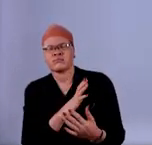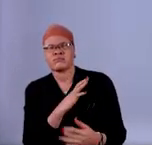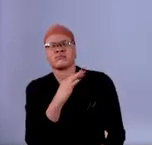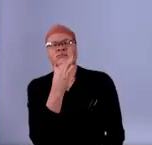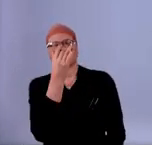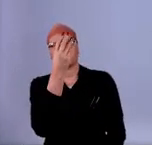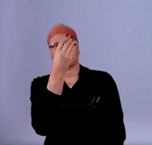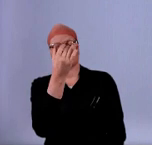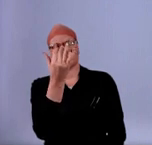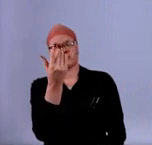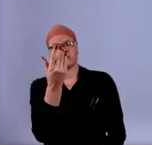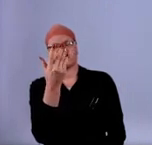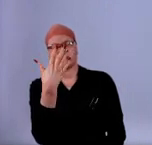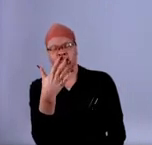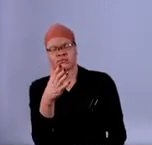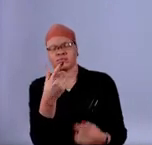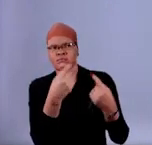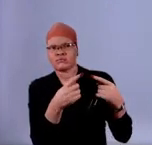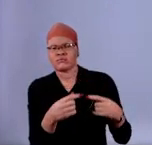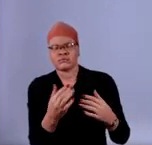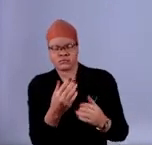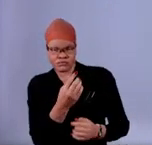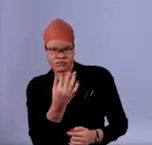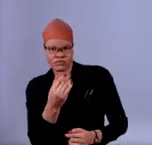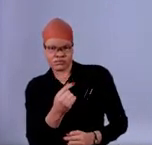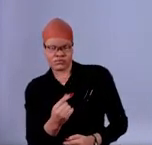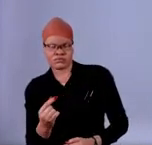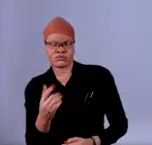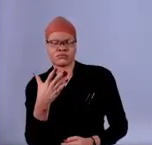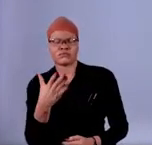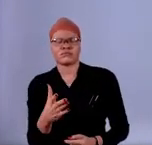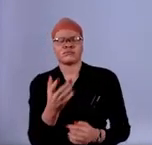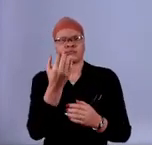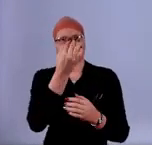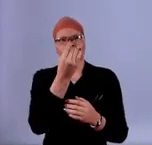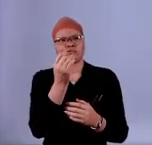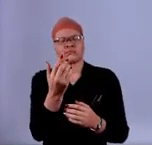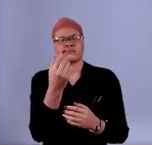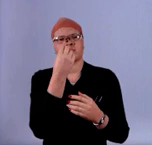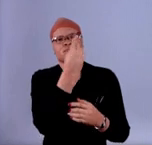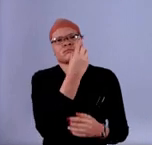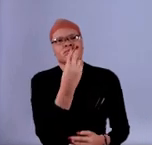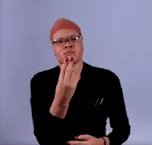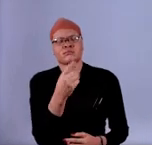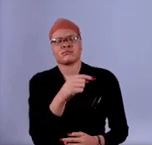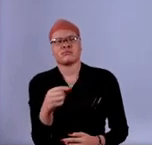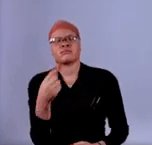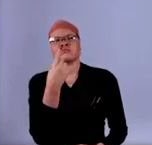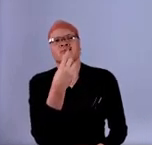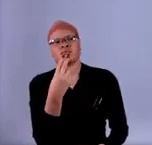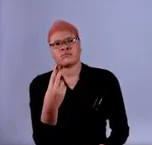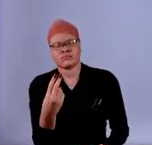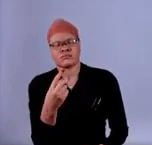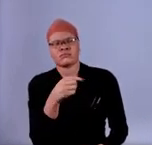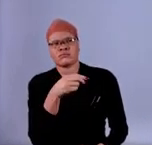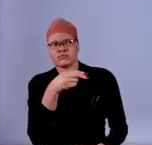numeradores maiores que os respectivos denominadores Oi e a fração dose sobre 12